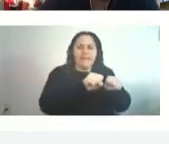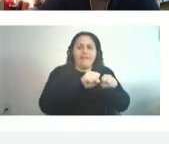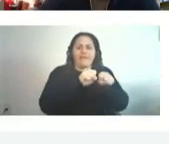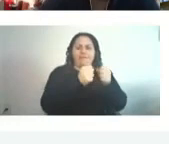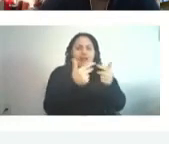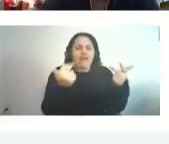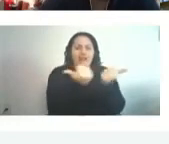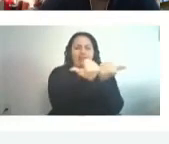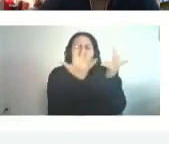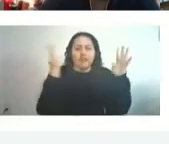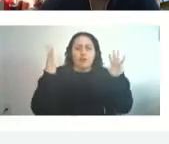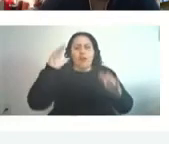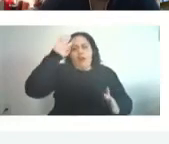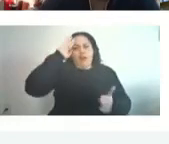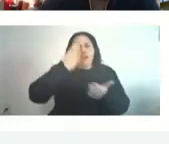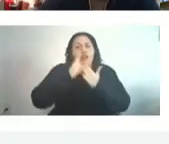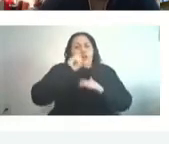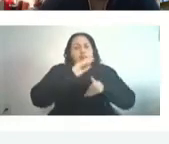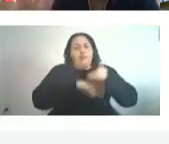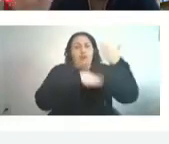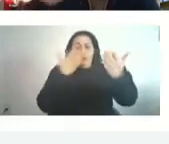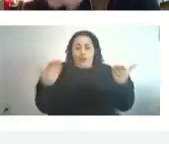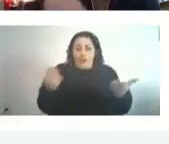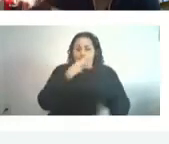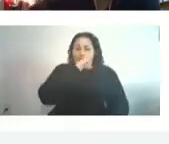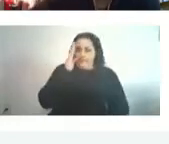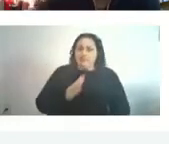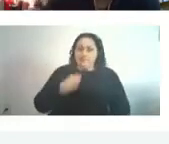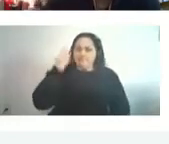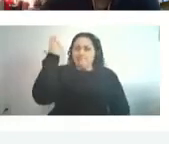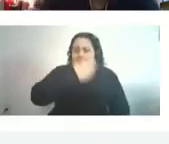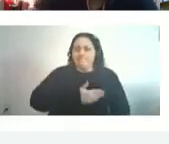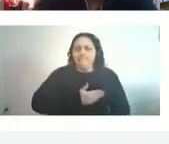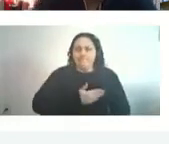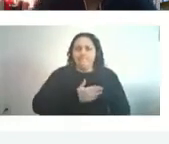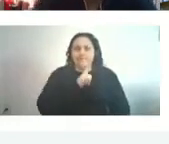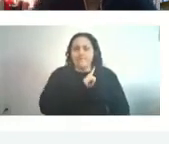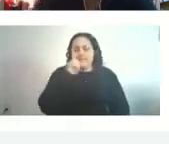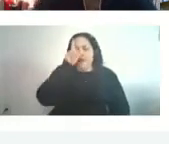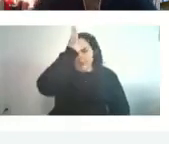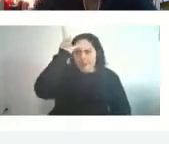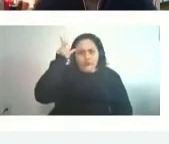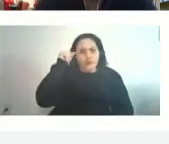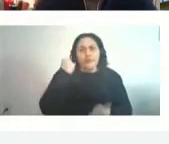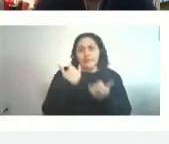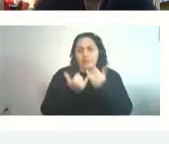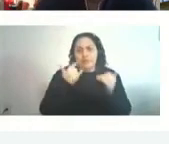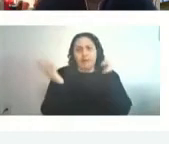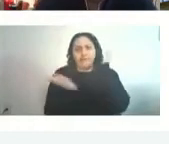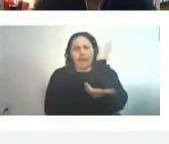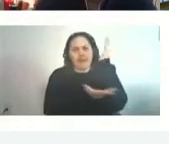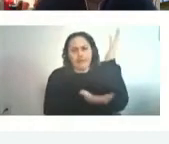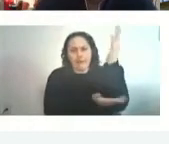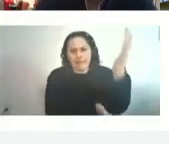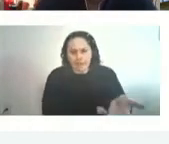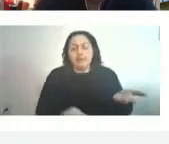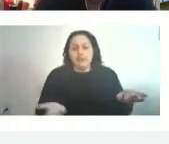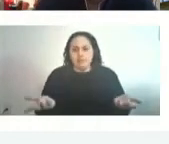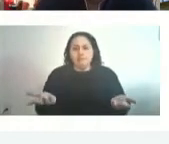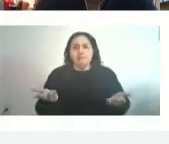Brasil hoje isso é bem evidente, né, com relação à Amazônia, por exemplo, né, e aqueles